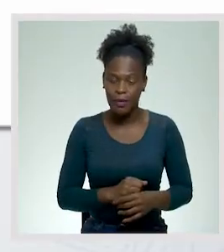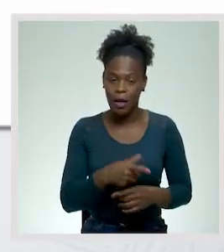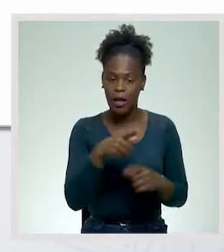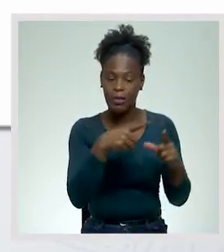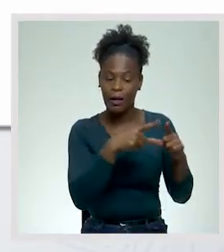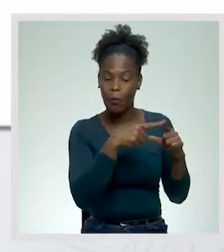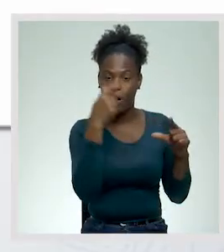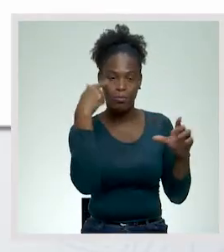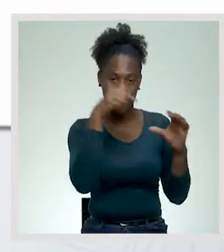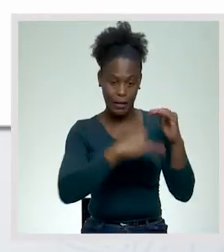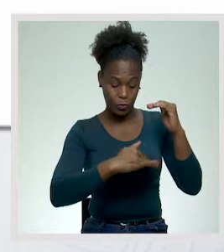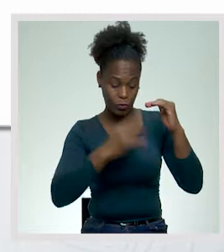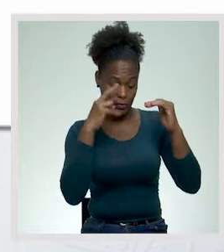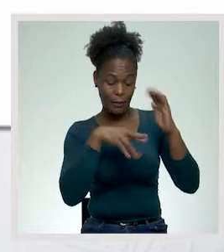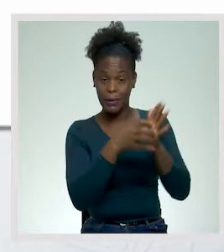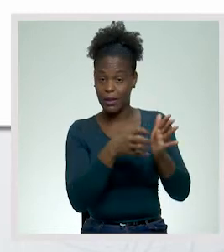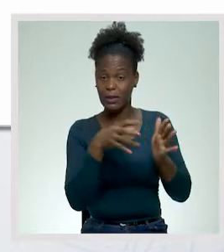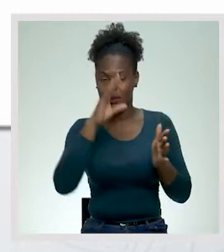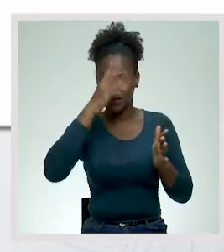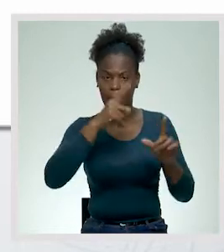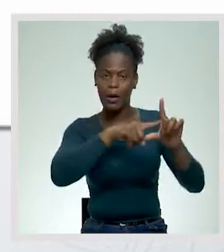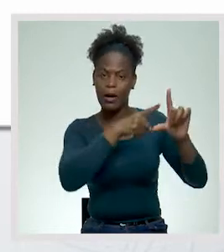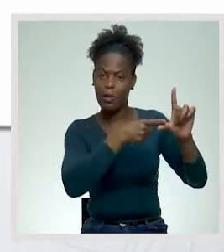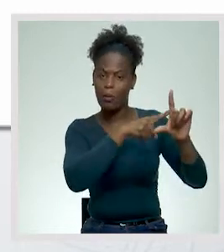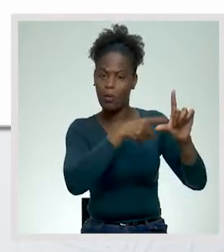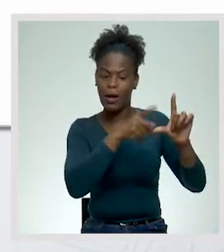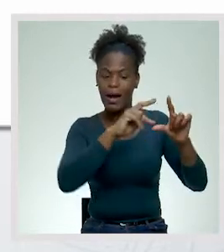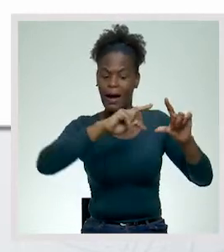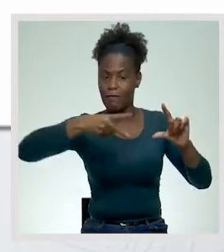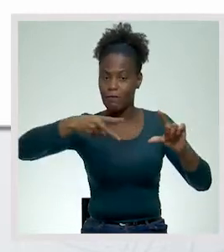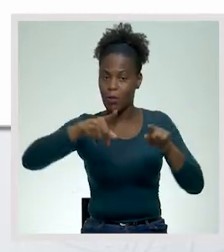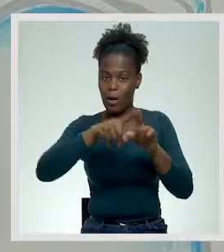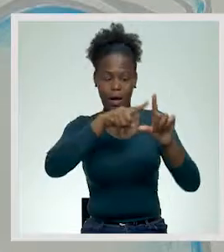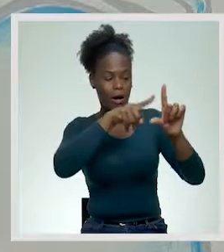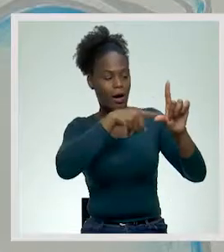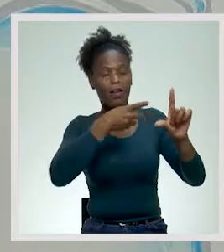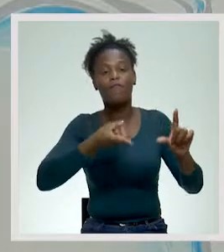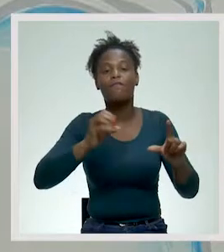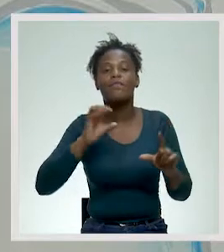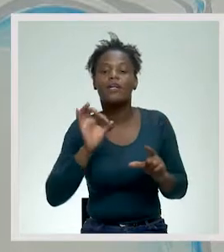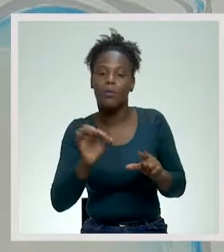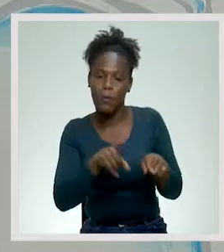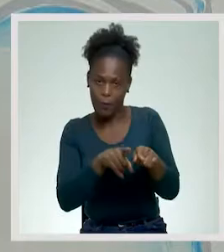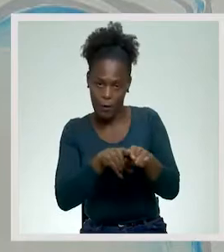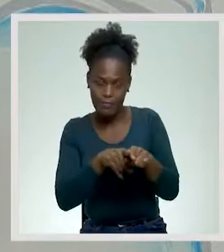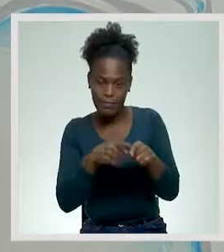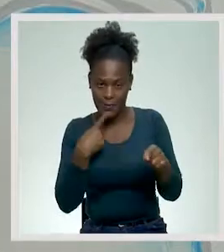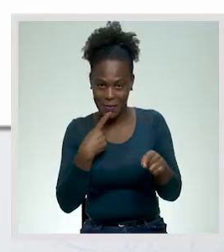triângulo abaixo, sabendo que o ângulo alfa é reto. Temos aqui ângulo